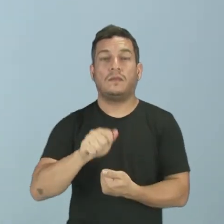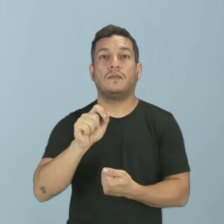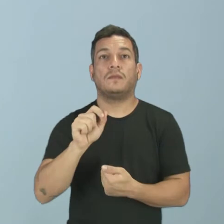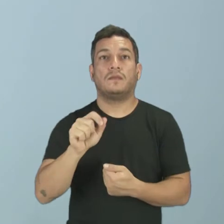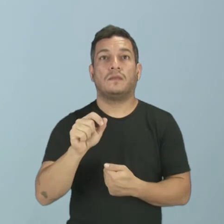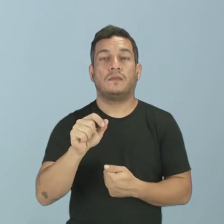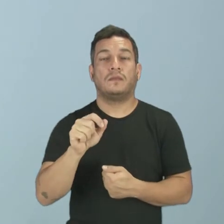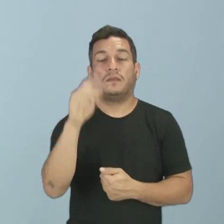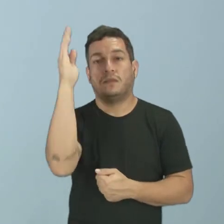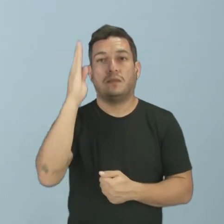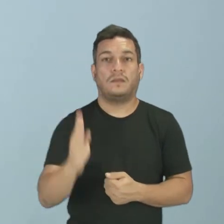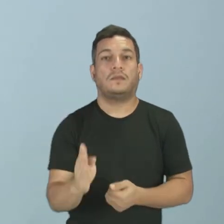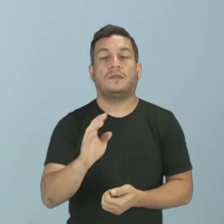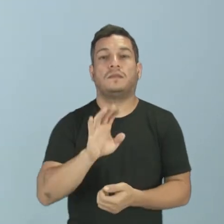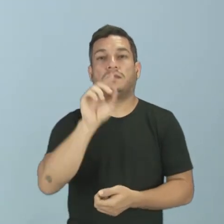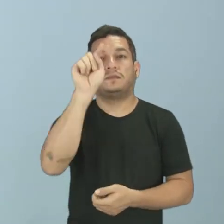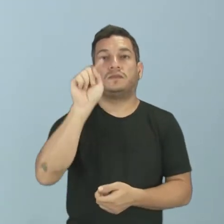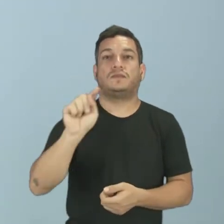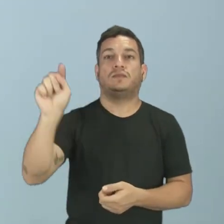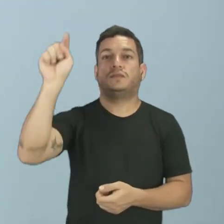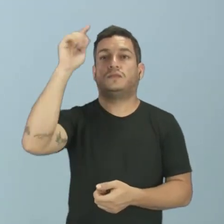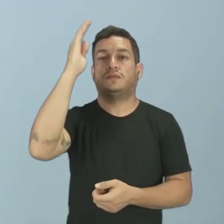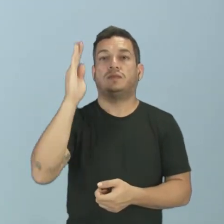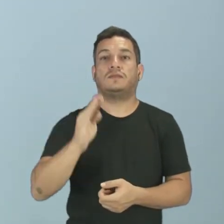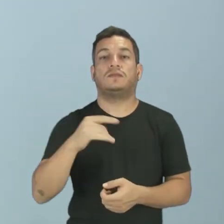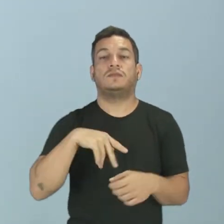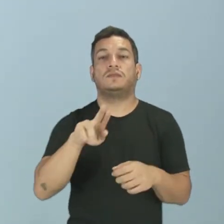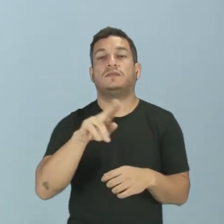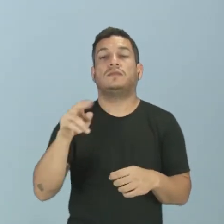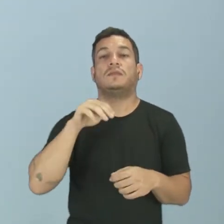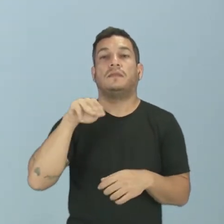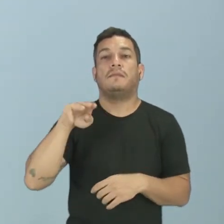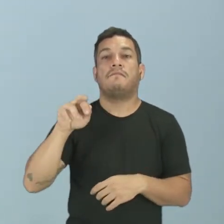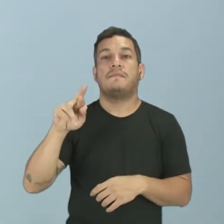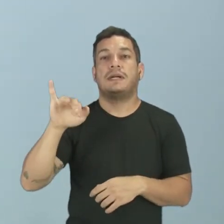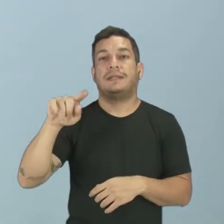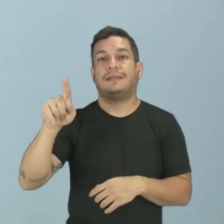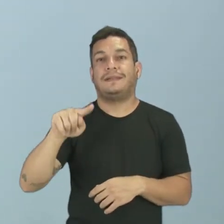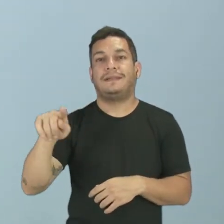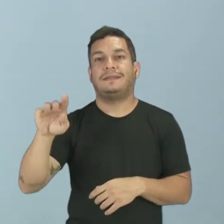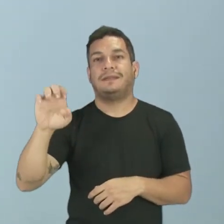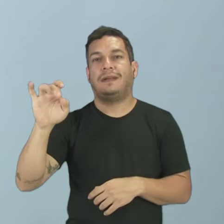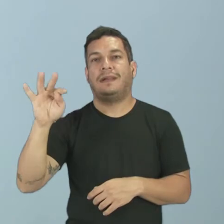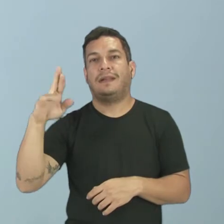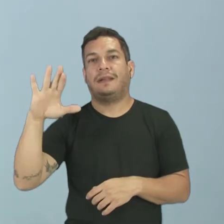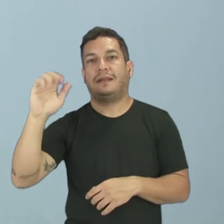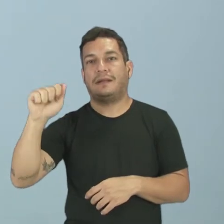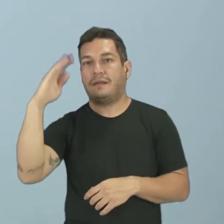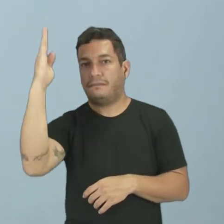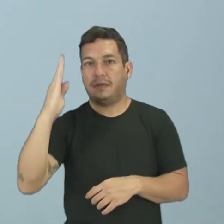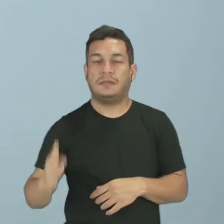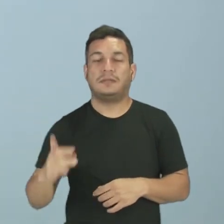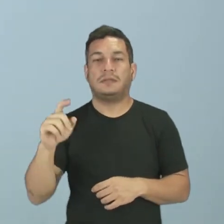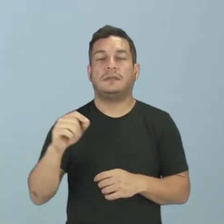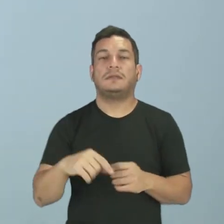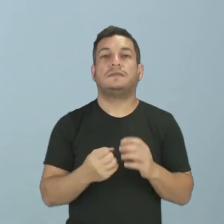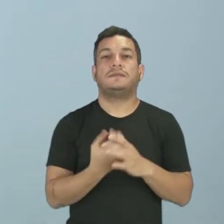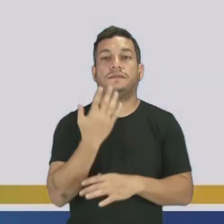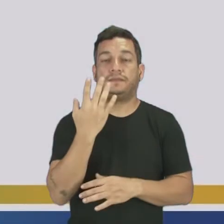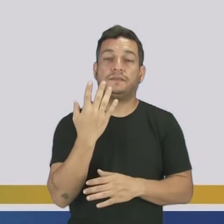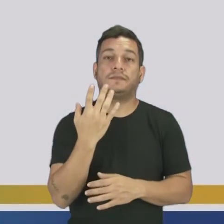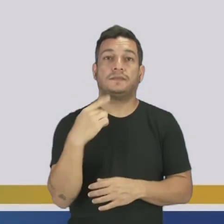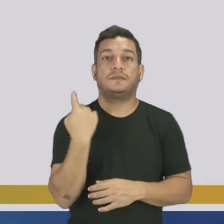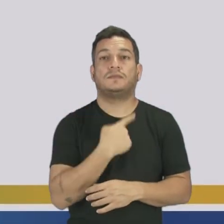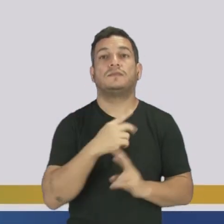a nível de Brasil. Isso é chamado de matriz elétrica brasileira, que é a geração de energia elétrica. A gente